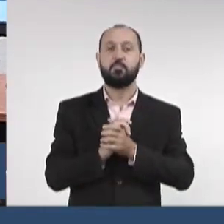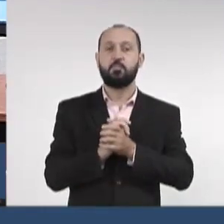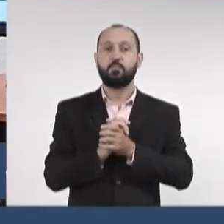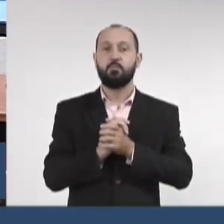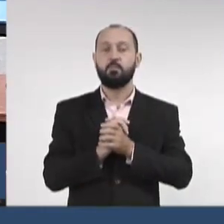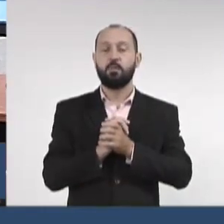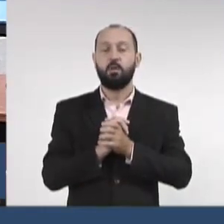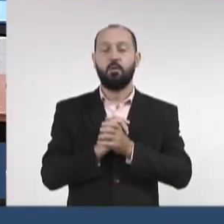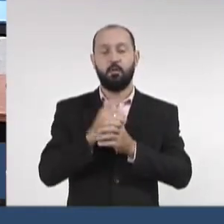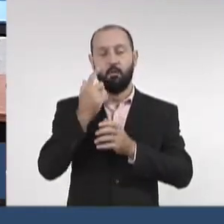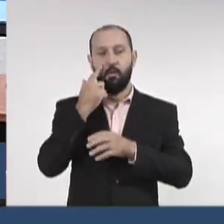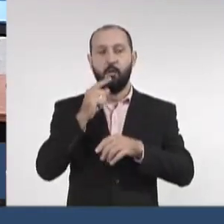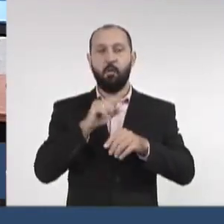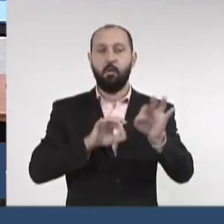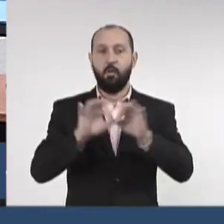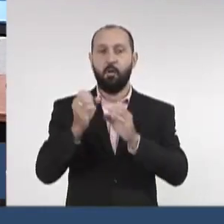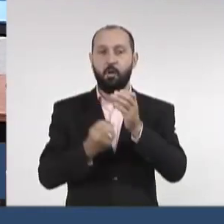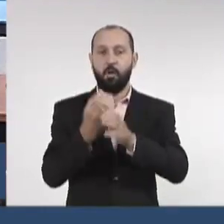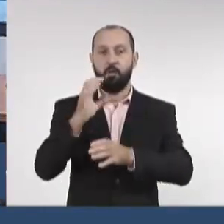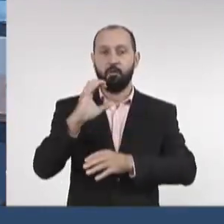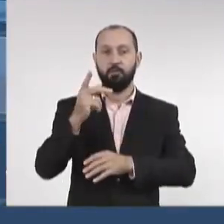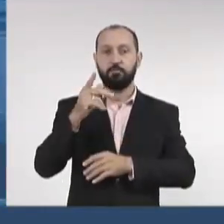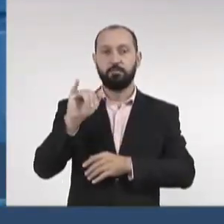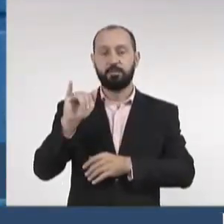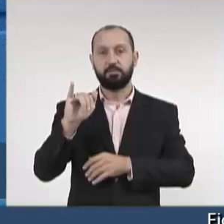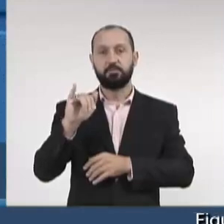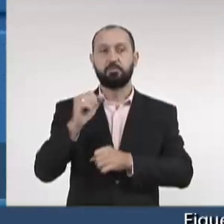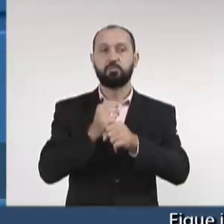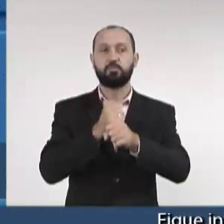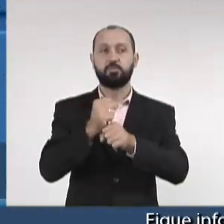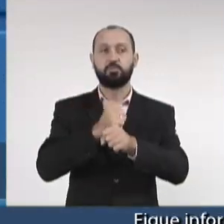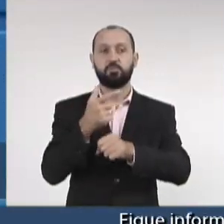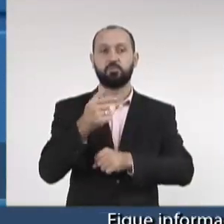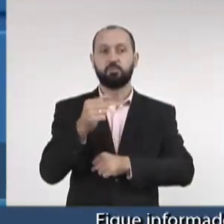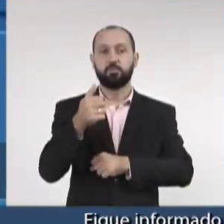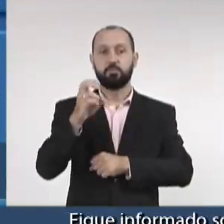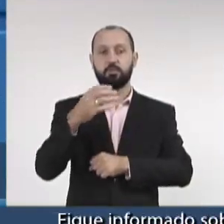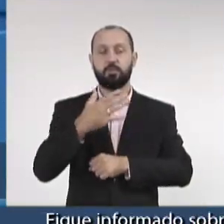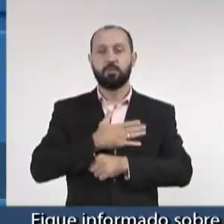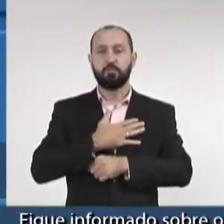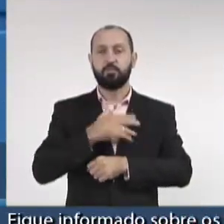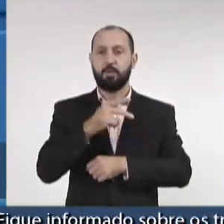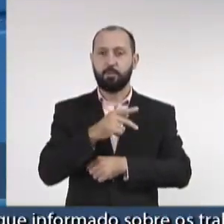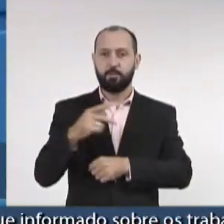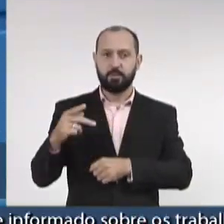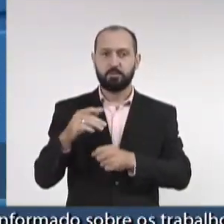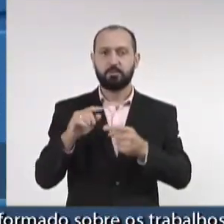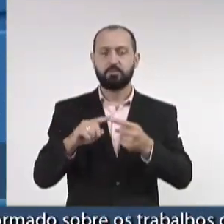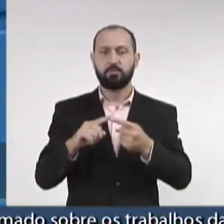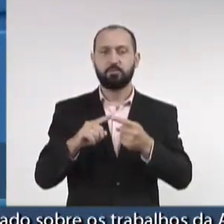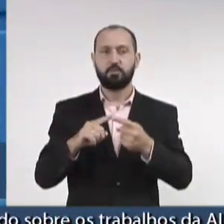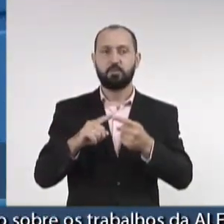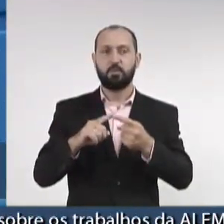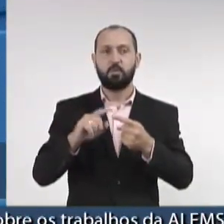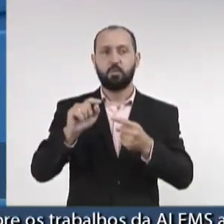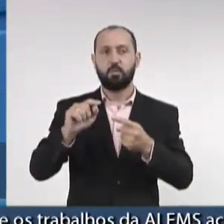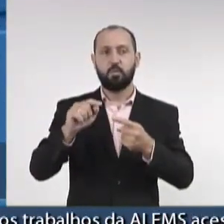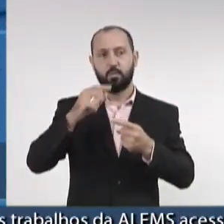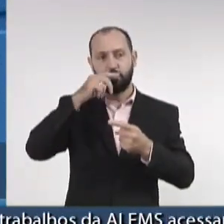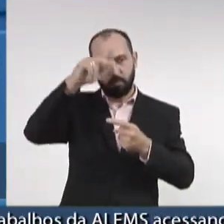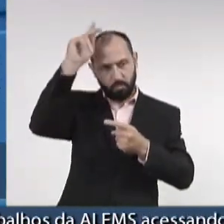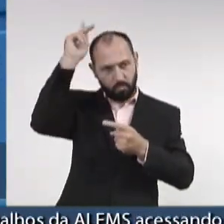para que a gente possa dar uma solução equilibrada nesse processo que tem vitimado tanto os indígenas quanto